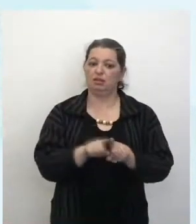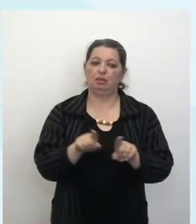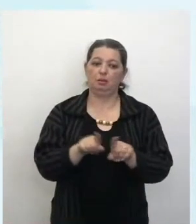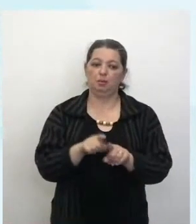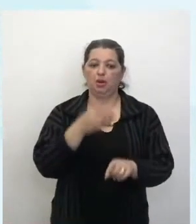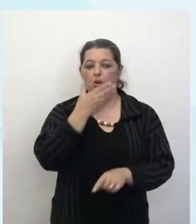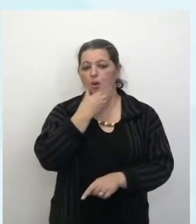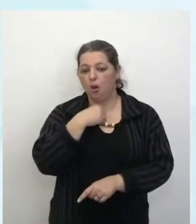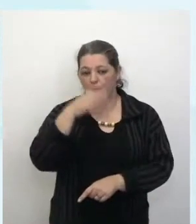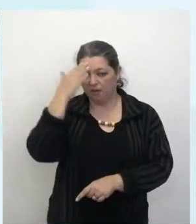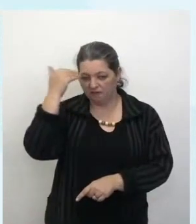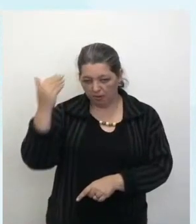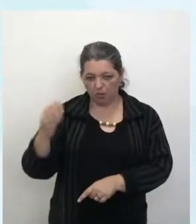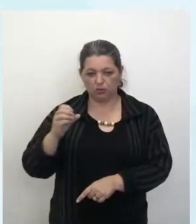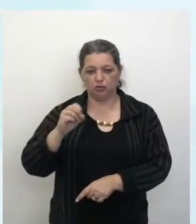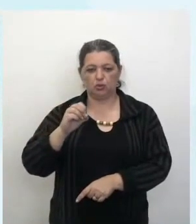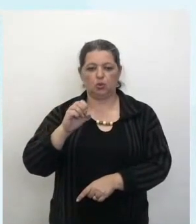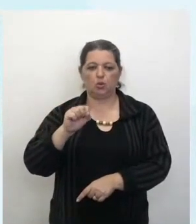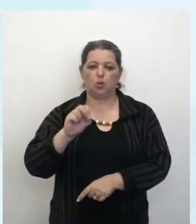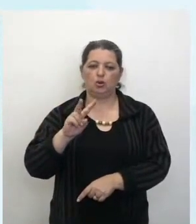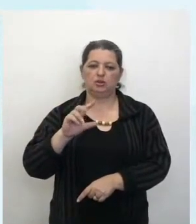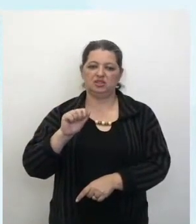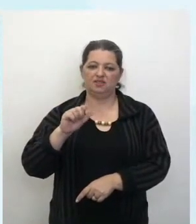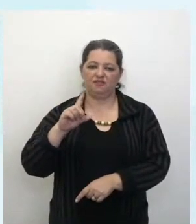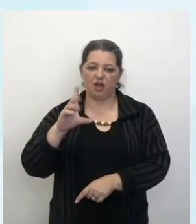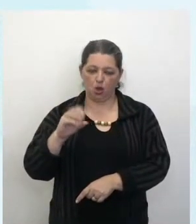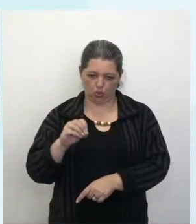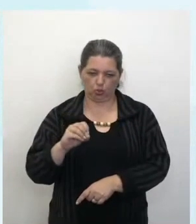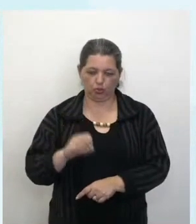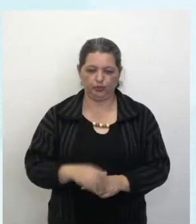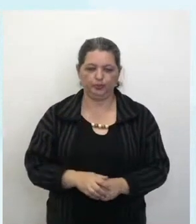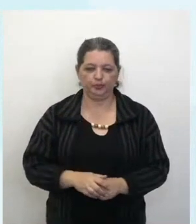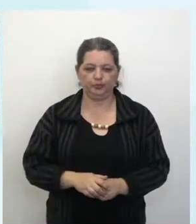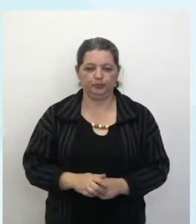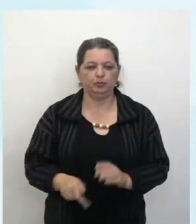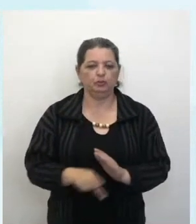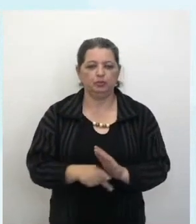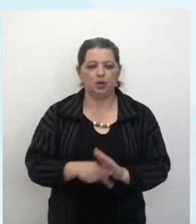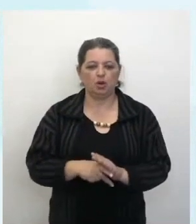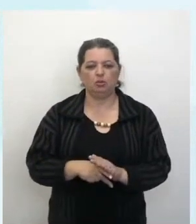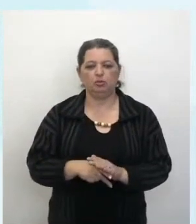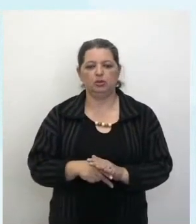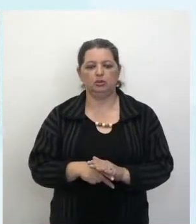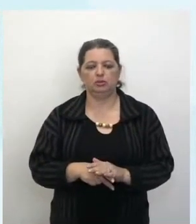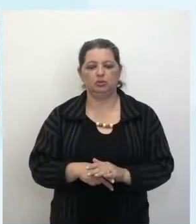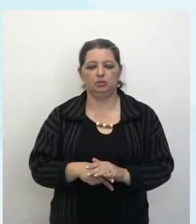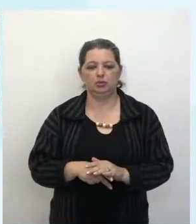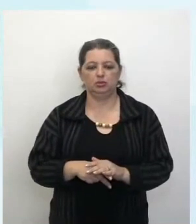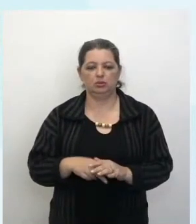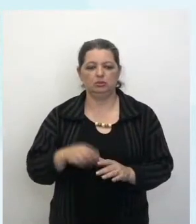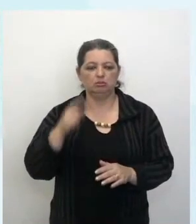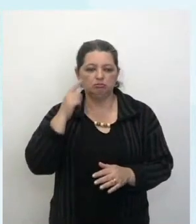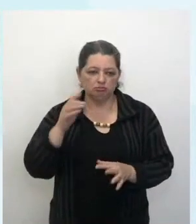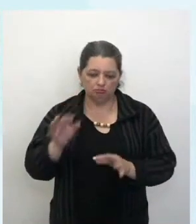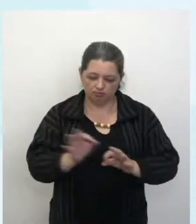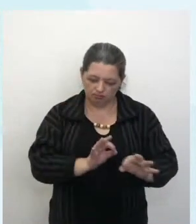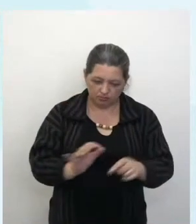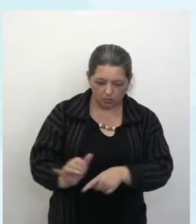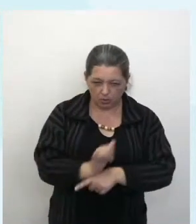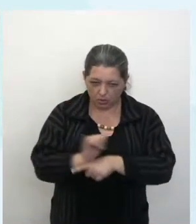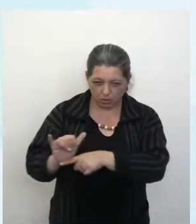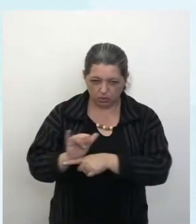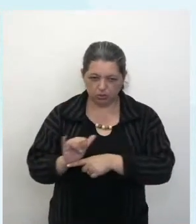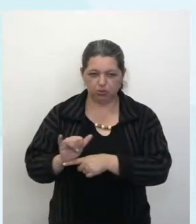que foi o Diplomata foi o mestre das relações internacionais que costurou a aliança do Brasil